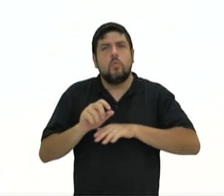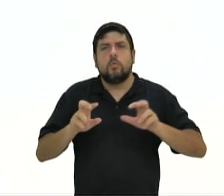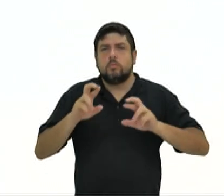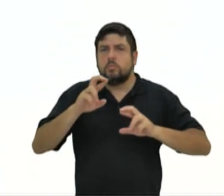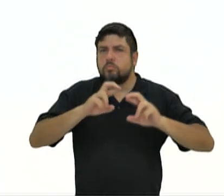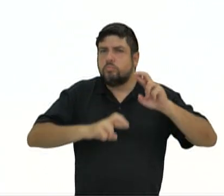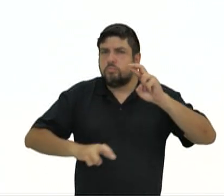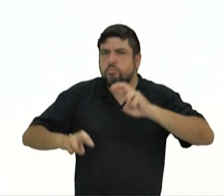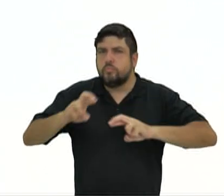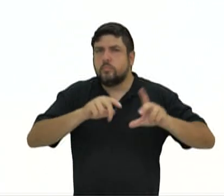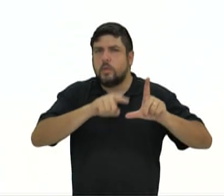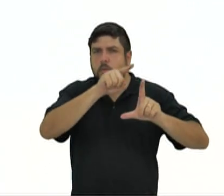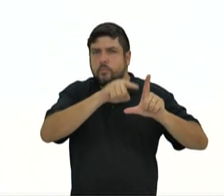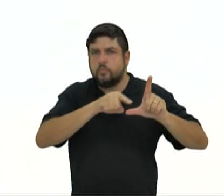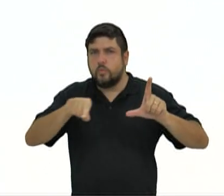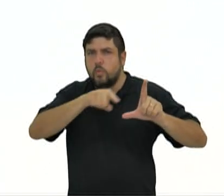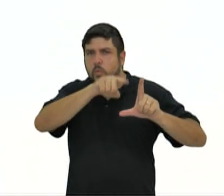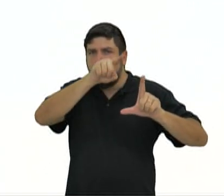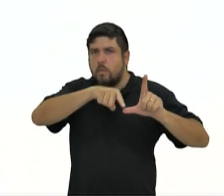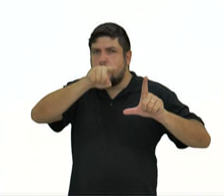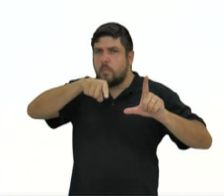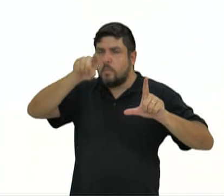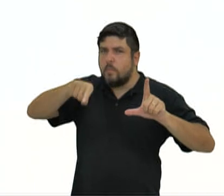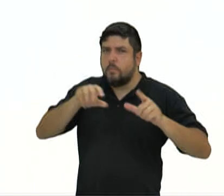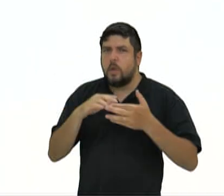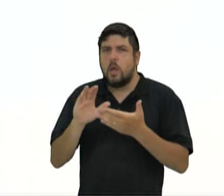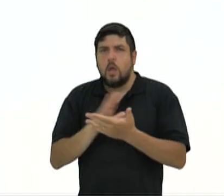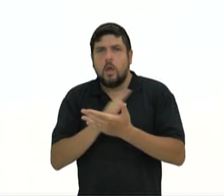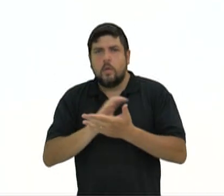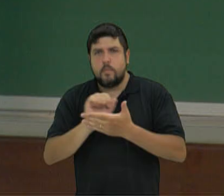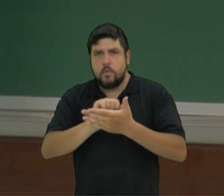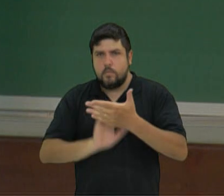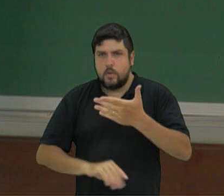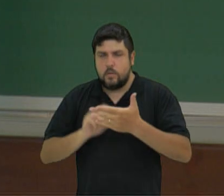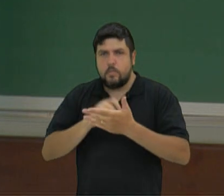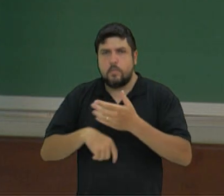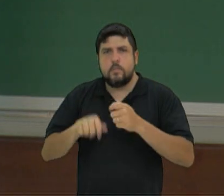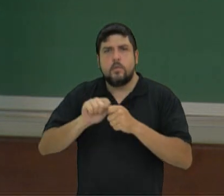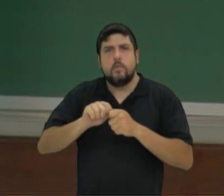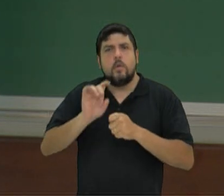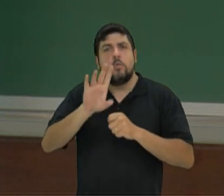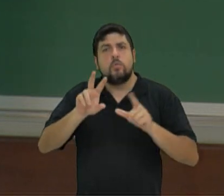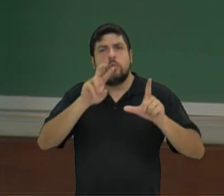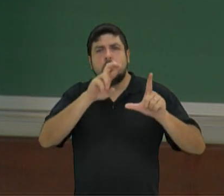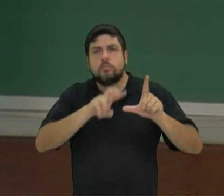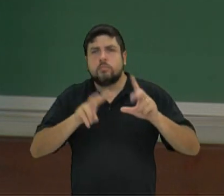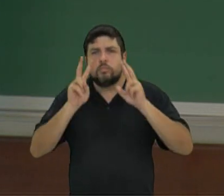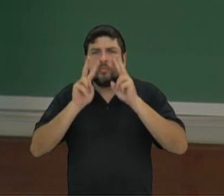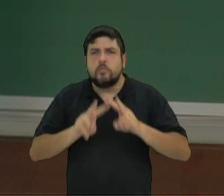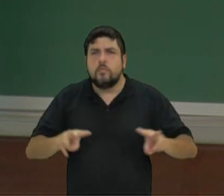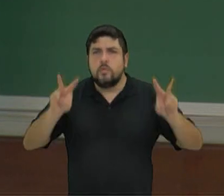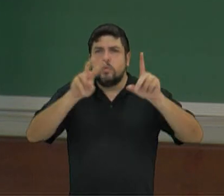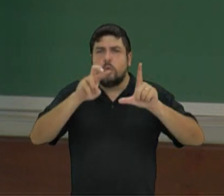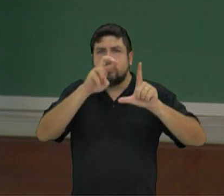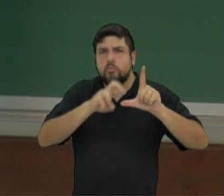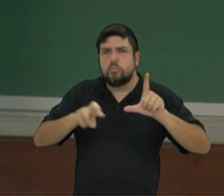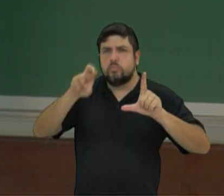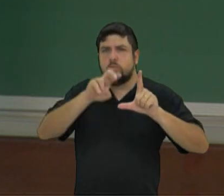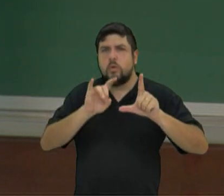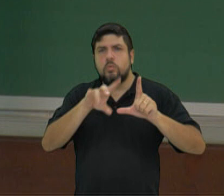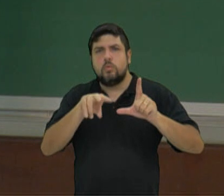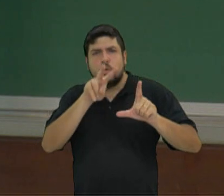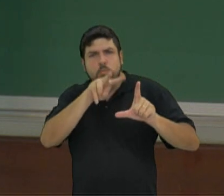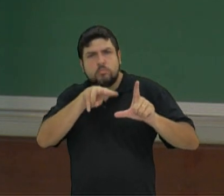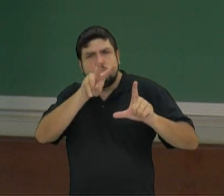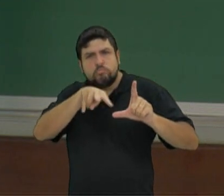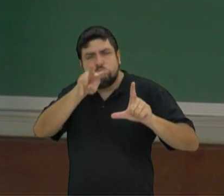de gráficos, né? Em alguns exercícios a gente fez eles só visualmente, né, através, né, da interpretação